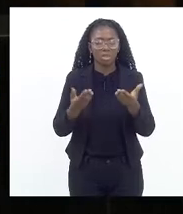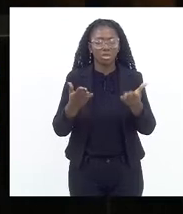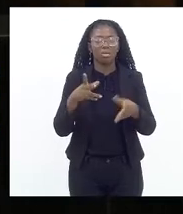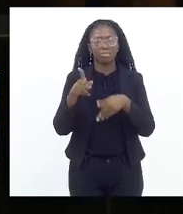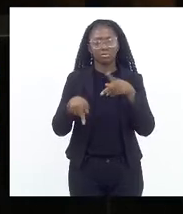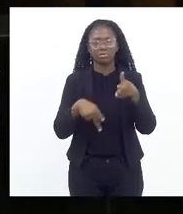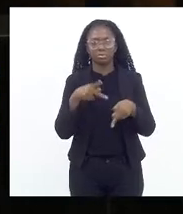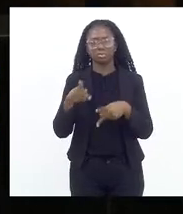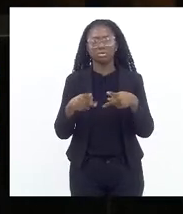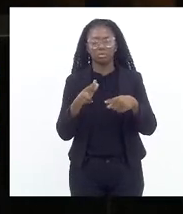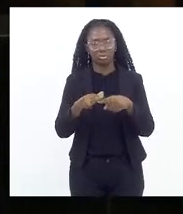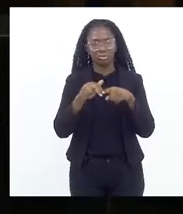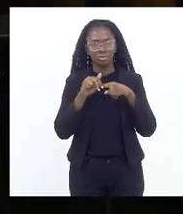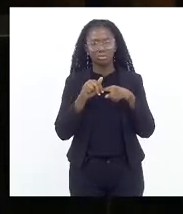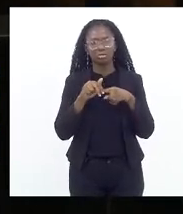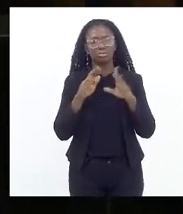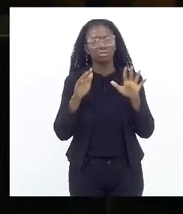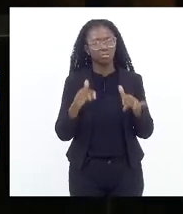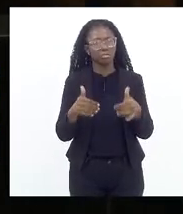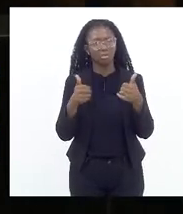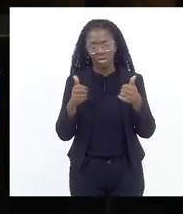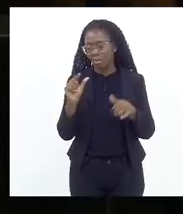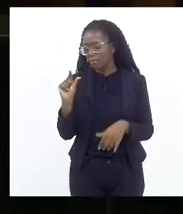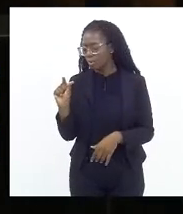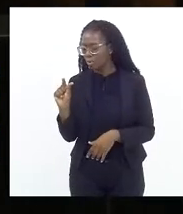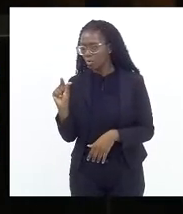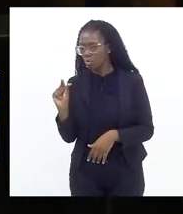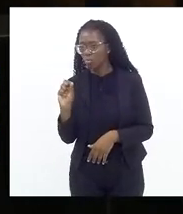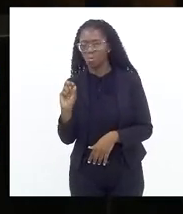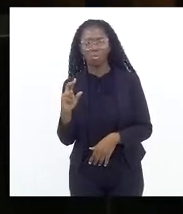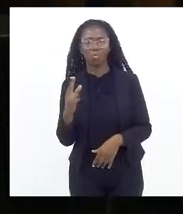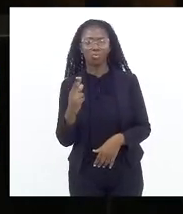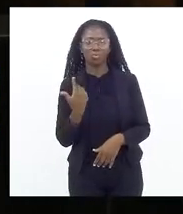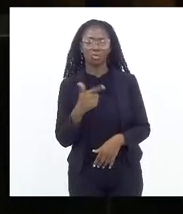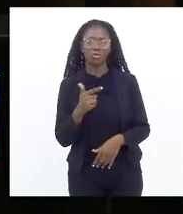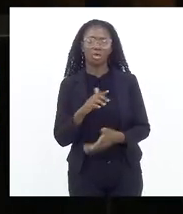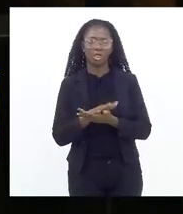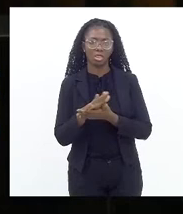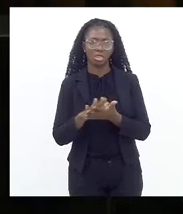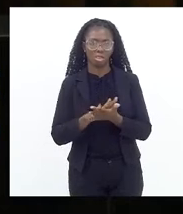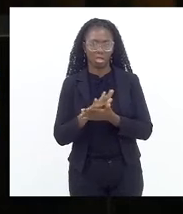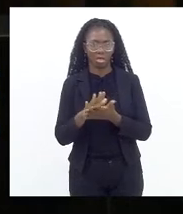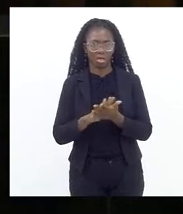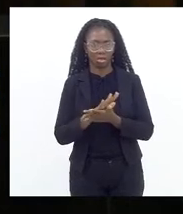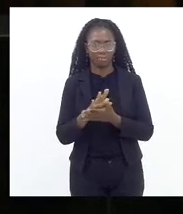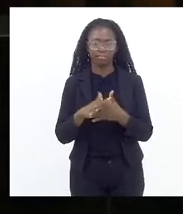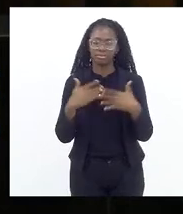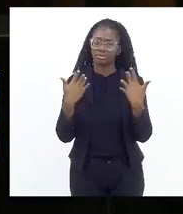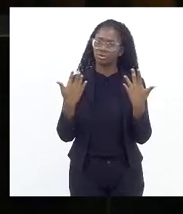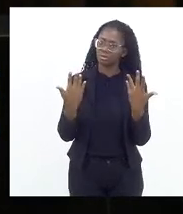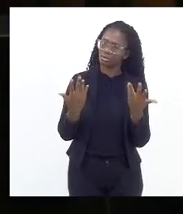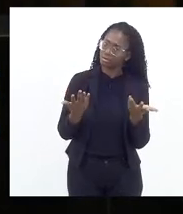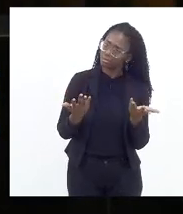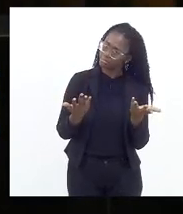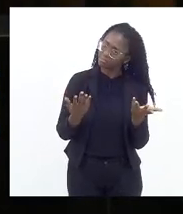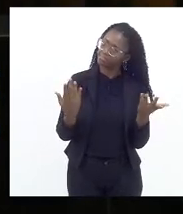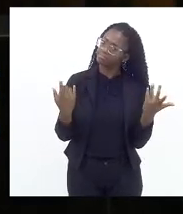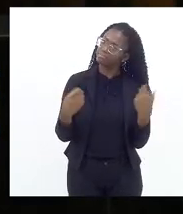população, porque melhor com pouco do que com nada. Então, Tia Ju, precisamos